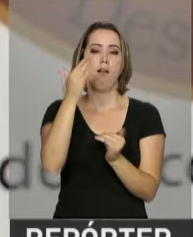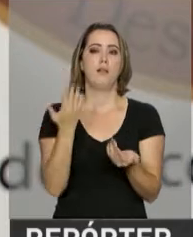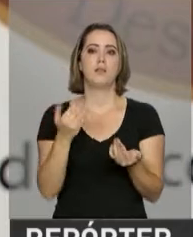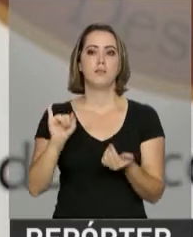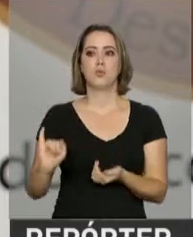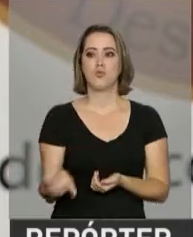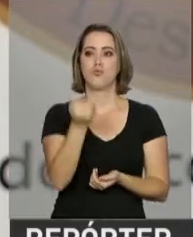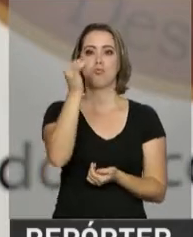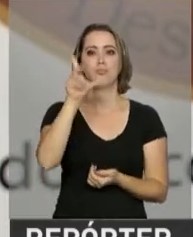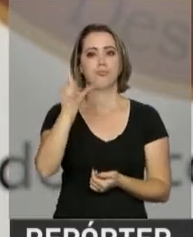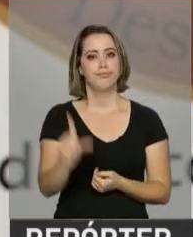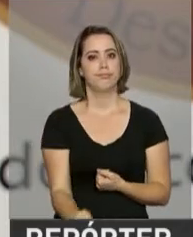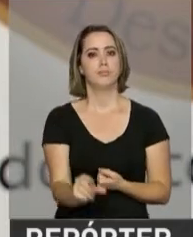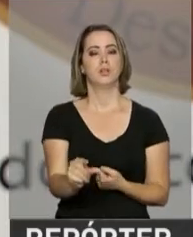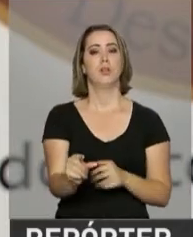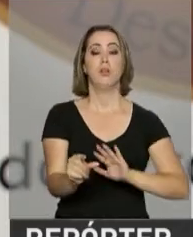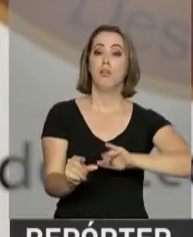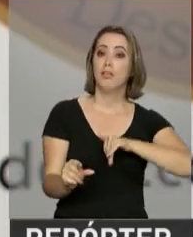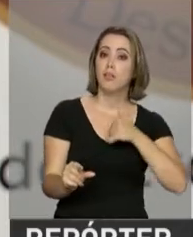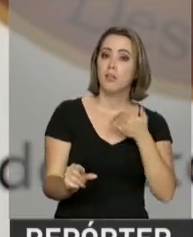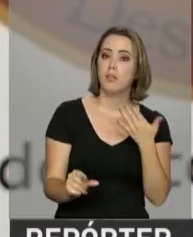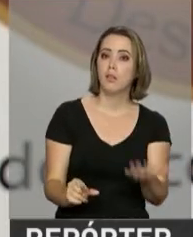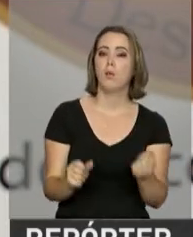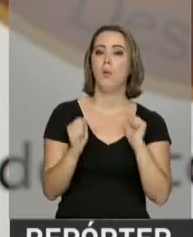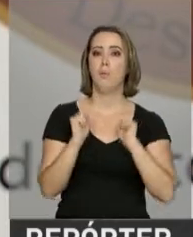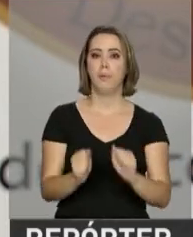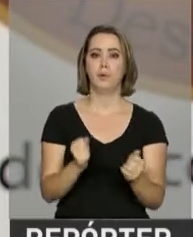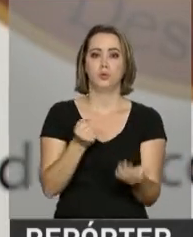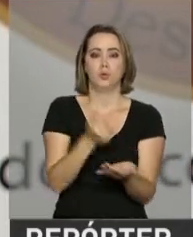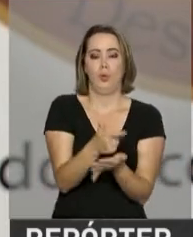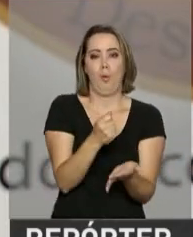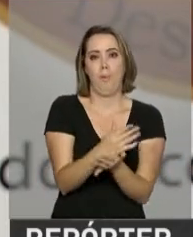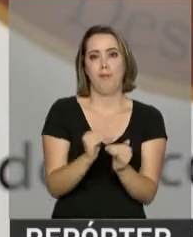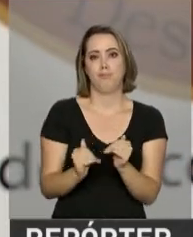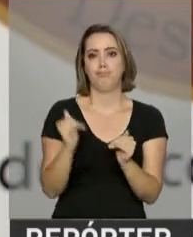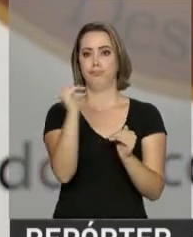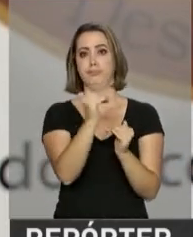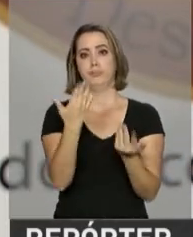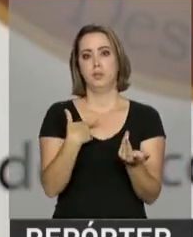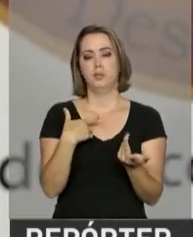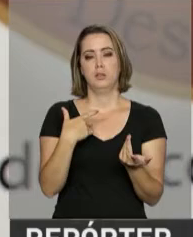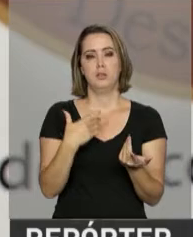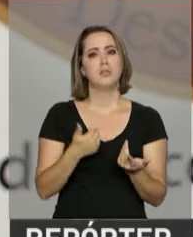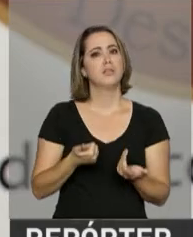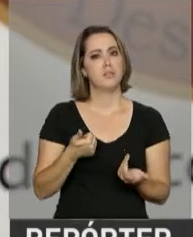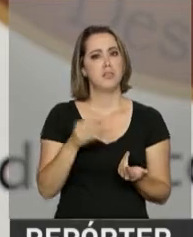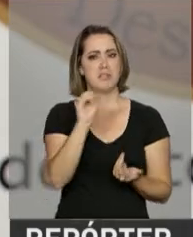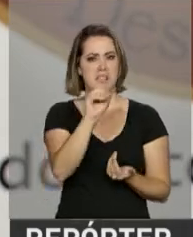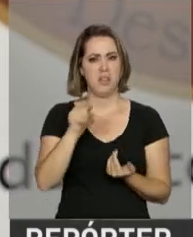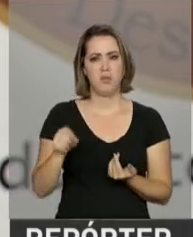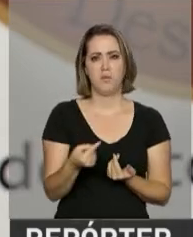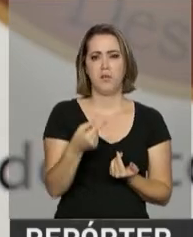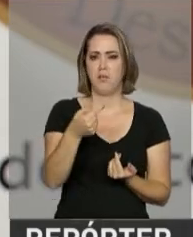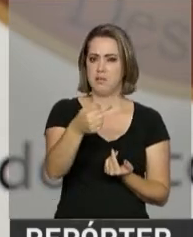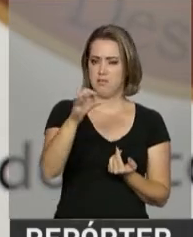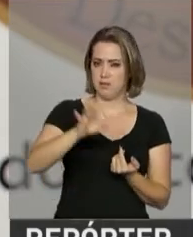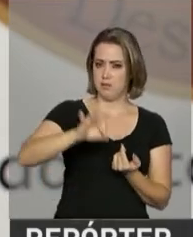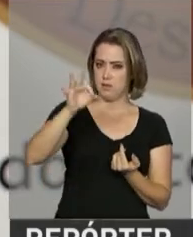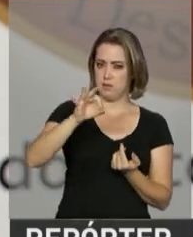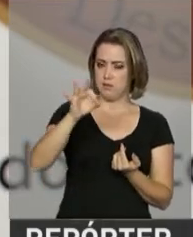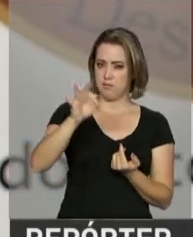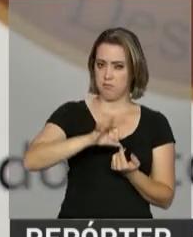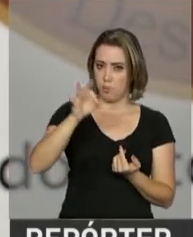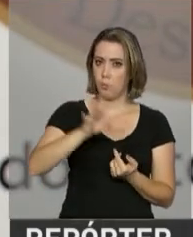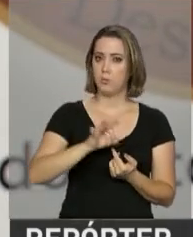caiam a selic caiu de 0,75 por cento a 1 um alívio ainda maior quando esse